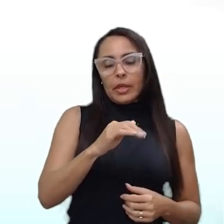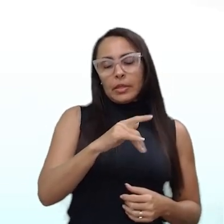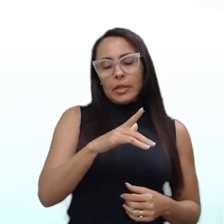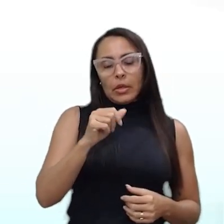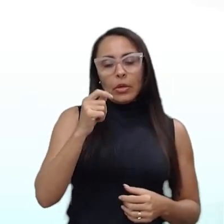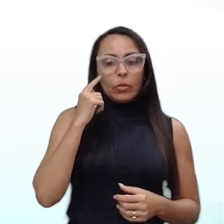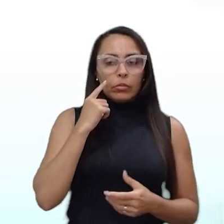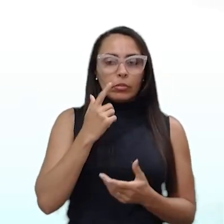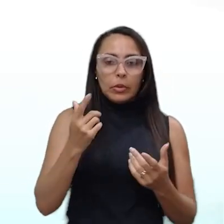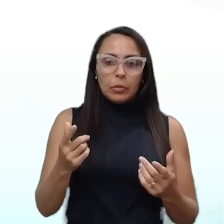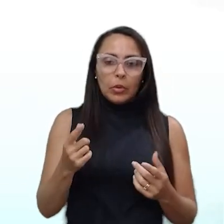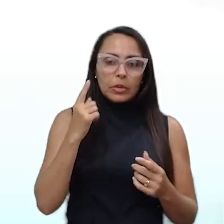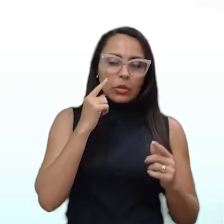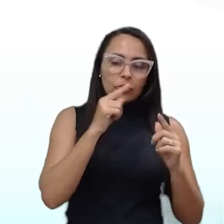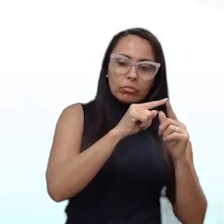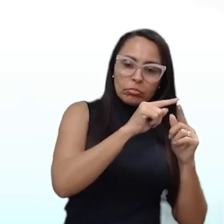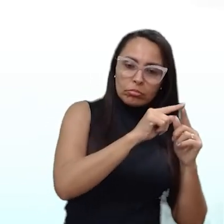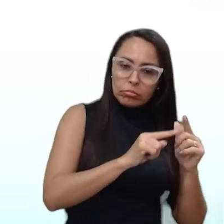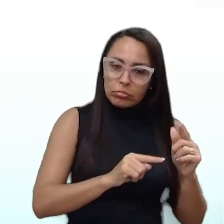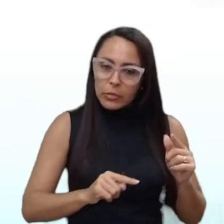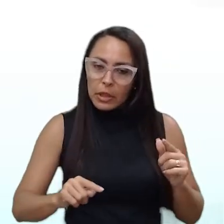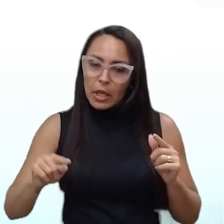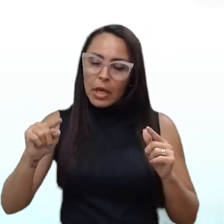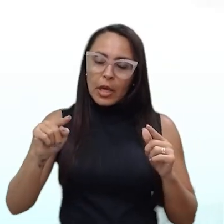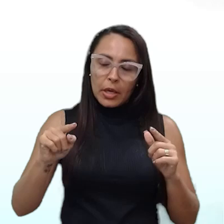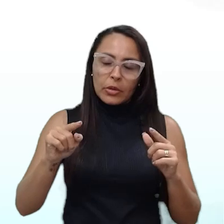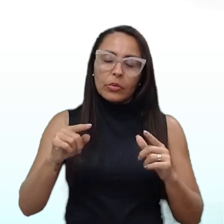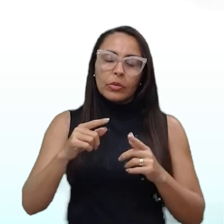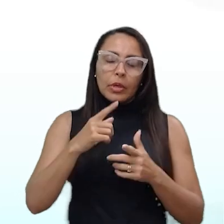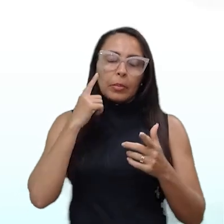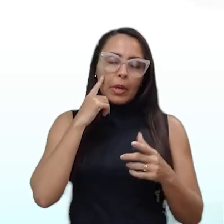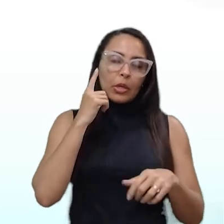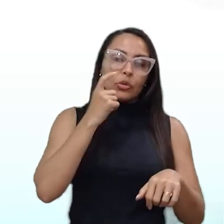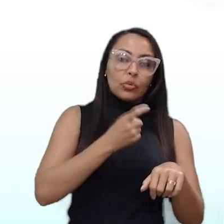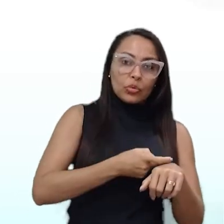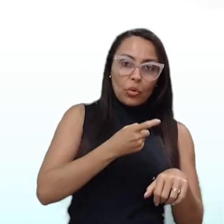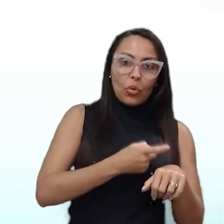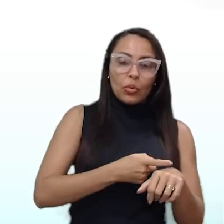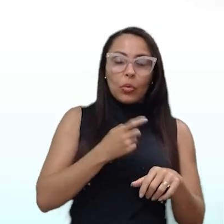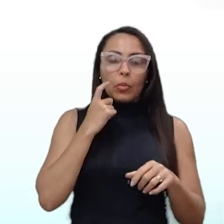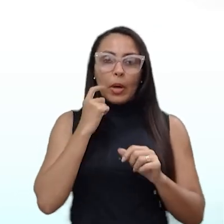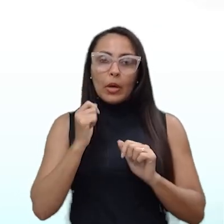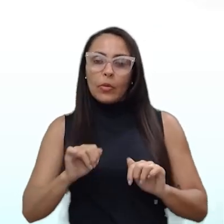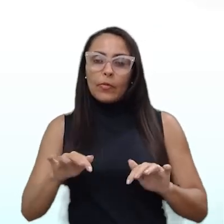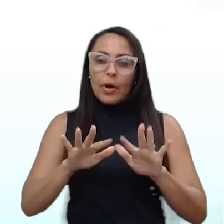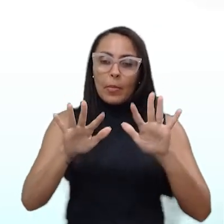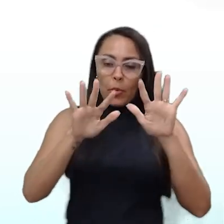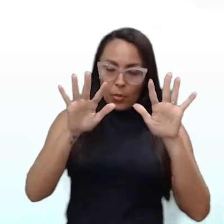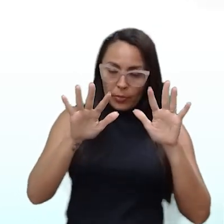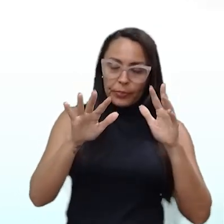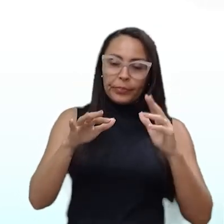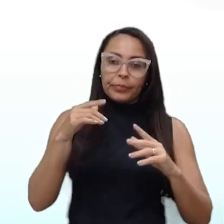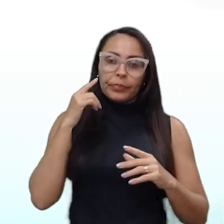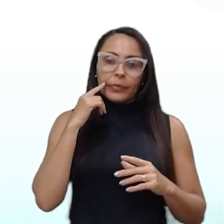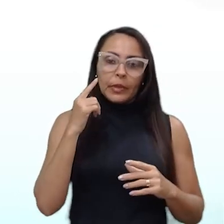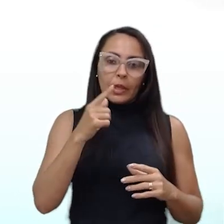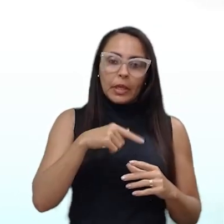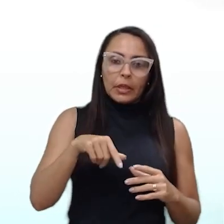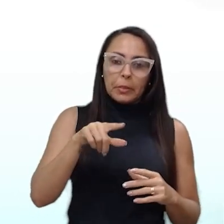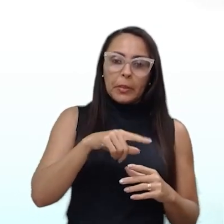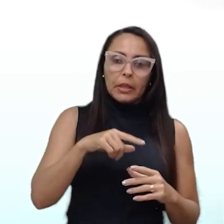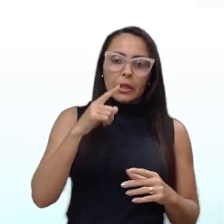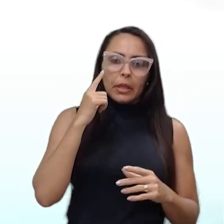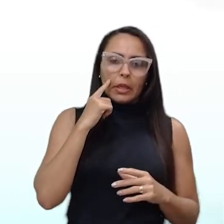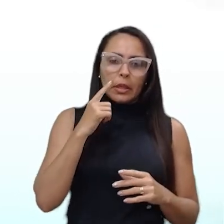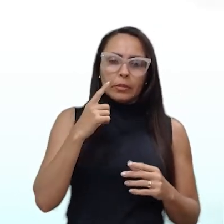a sublimação e na volta, a ressublimação, quando sai do sólido para o vapor, que é no caso aqueles comprimidos,